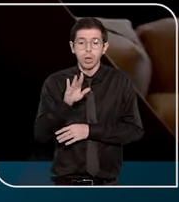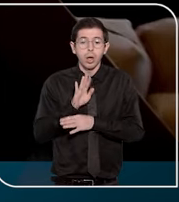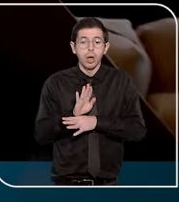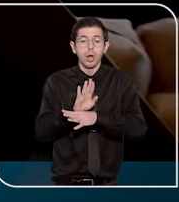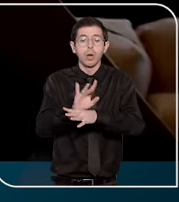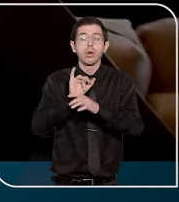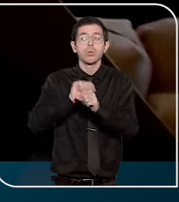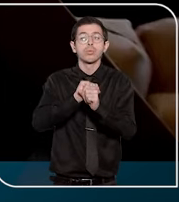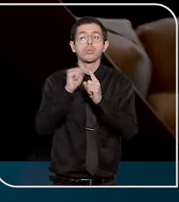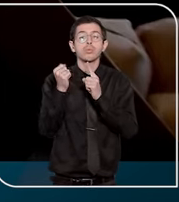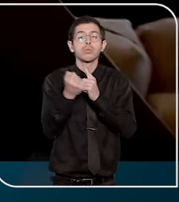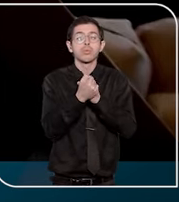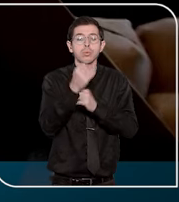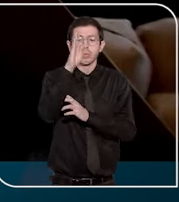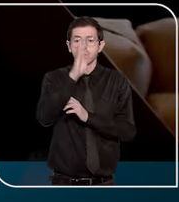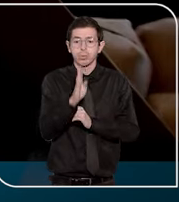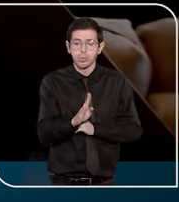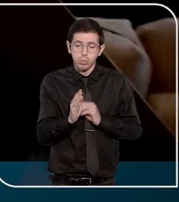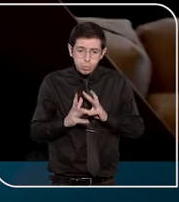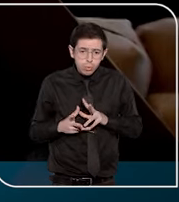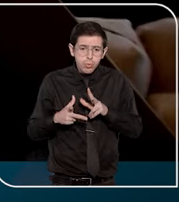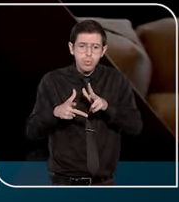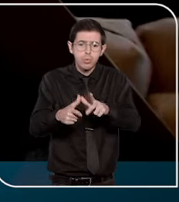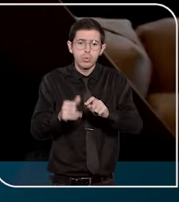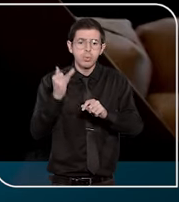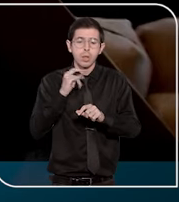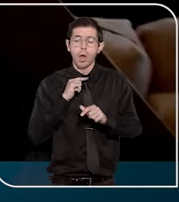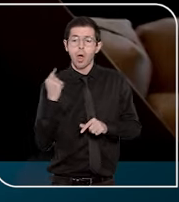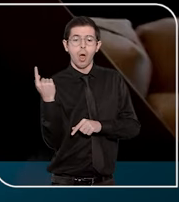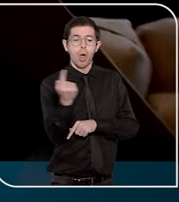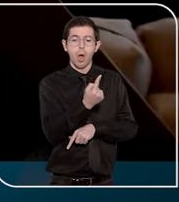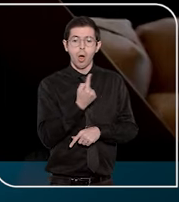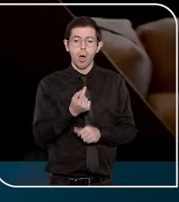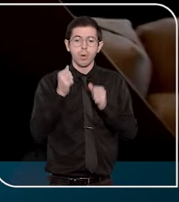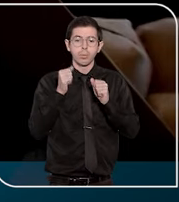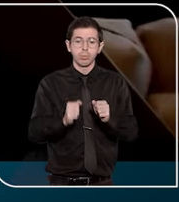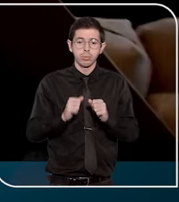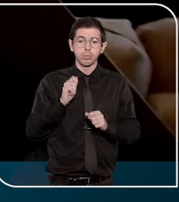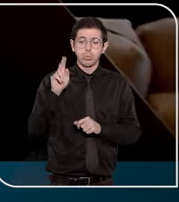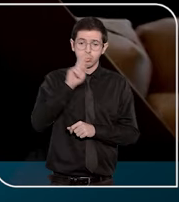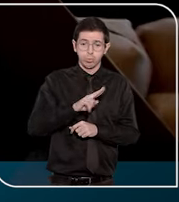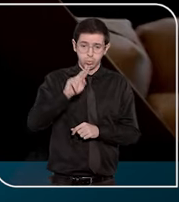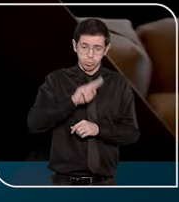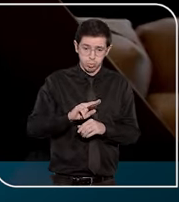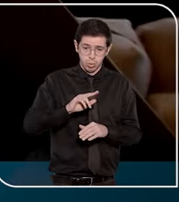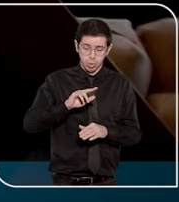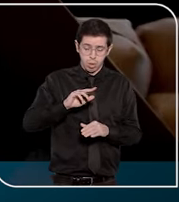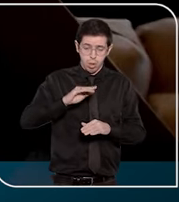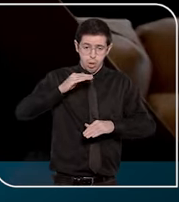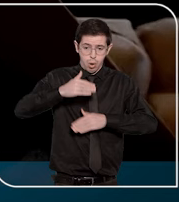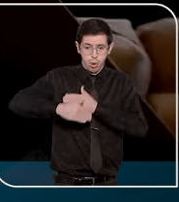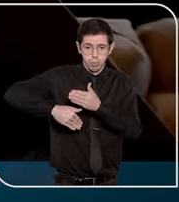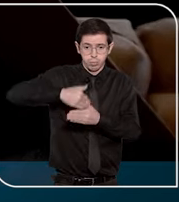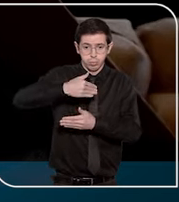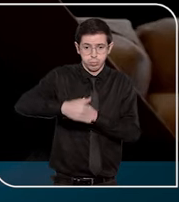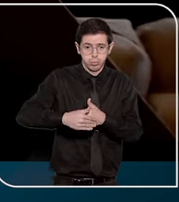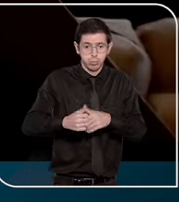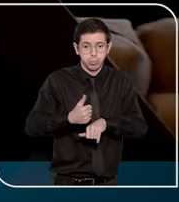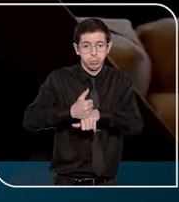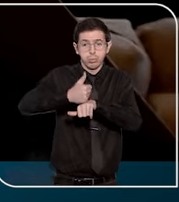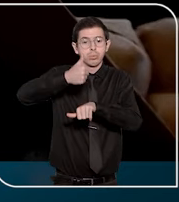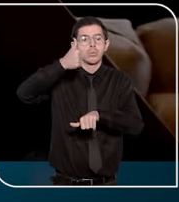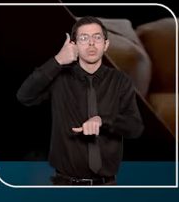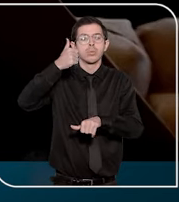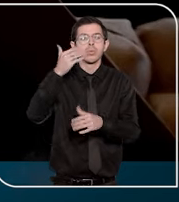a sociedade brasileira como um todo, para que todos nós possamos utilizar os mecanismos processuais da melhor forma. Eu até quero aproveitar, e